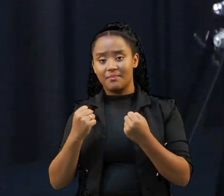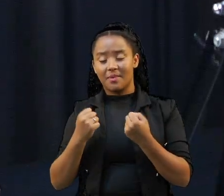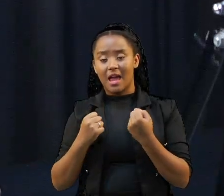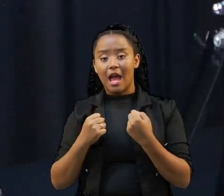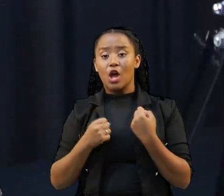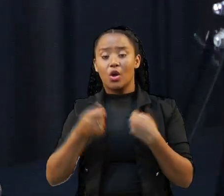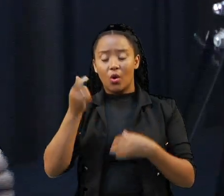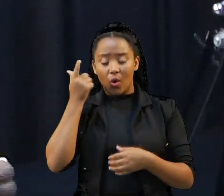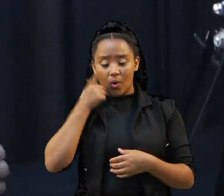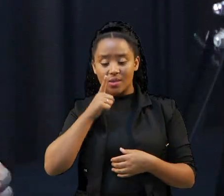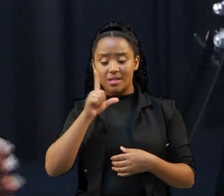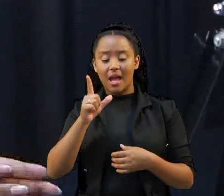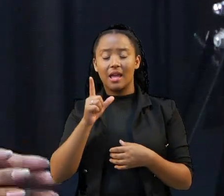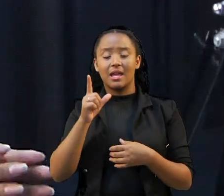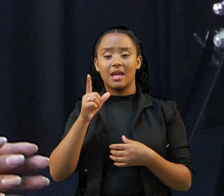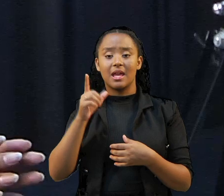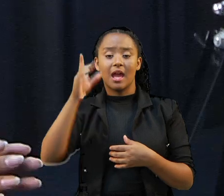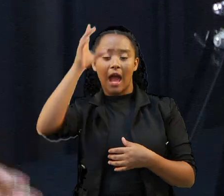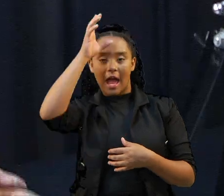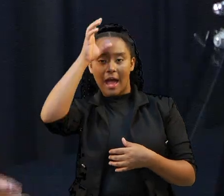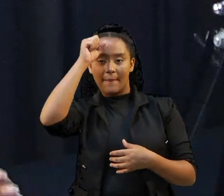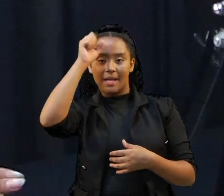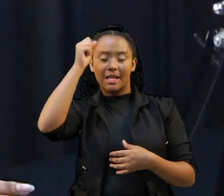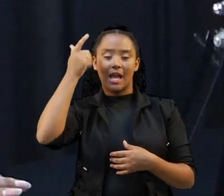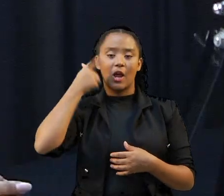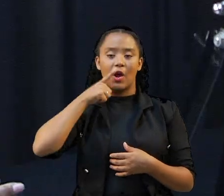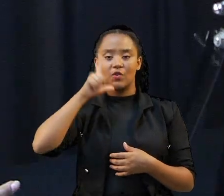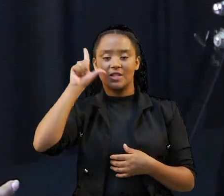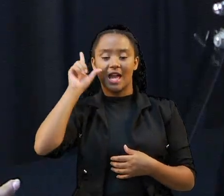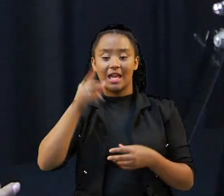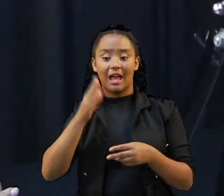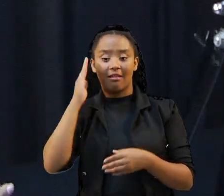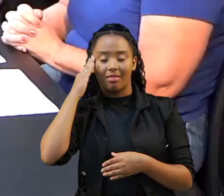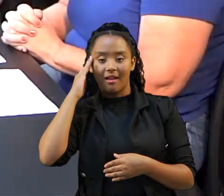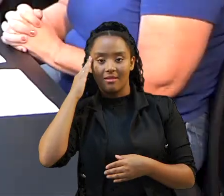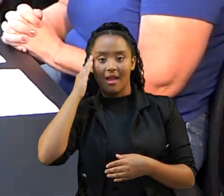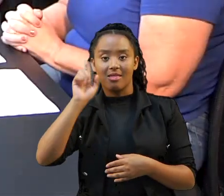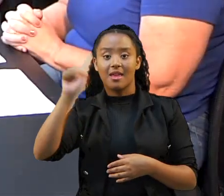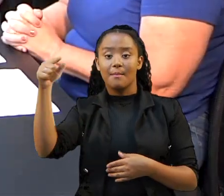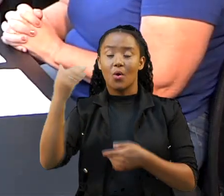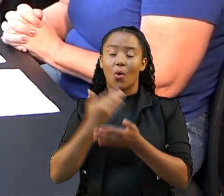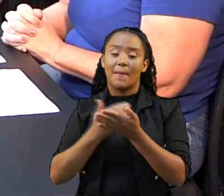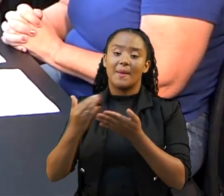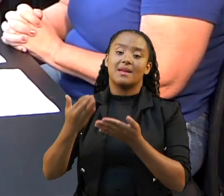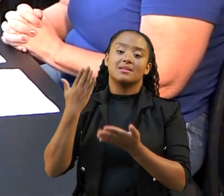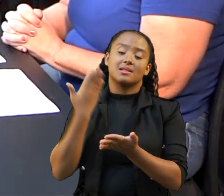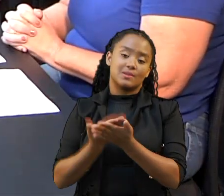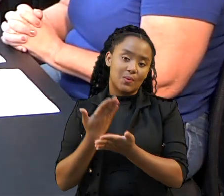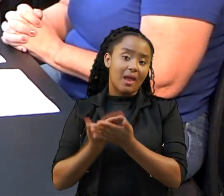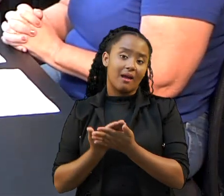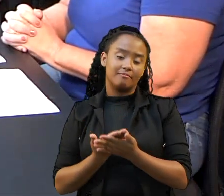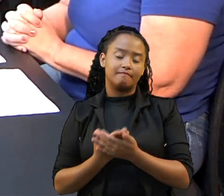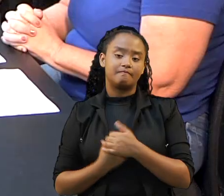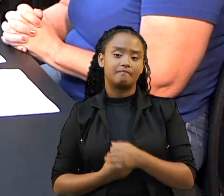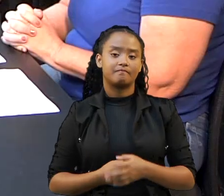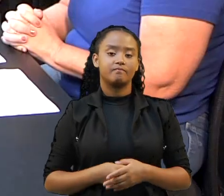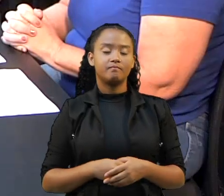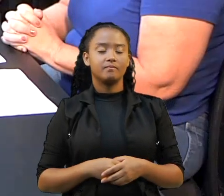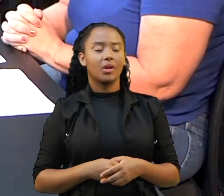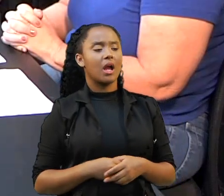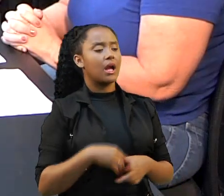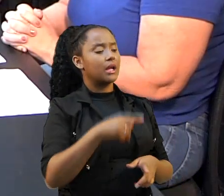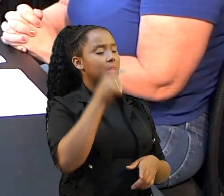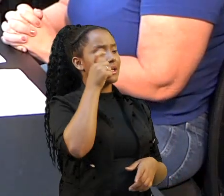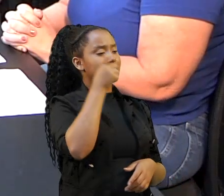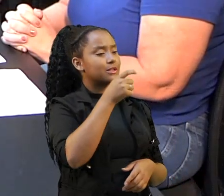conseguem reconhecer também que estão em situação de trabalho análogo escravo. Agora, você disse uma coisa interessante,